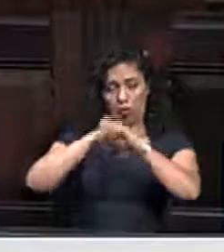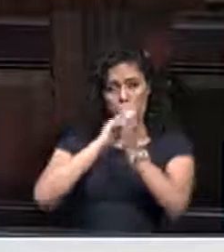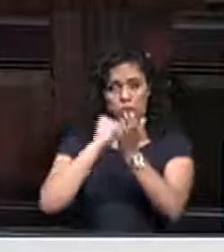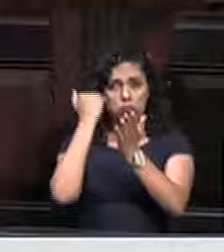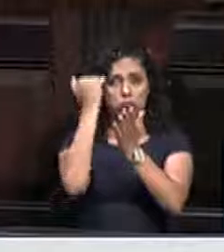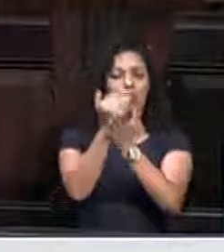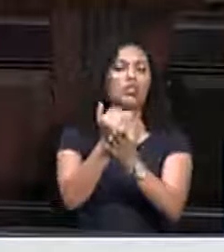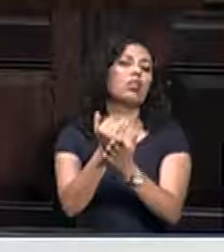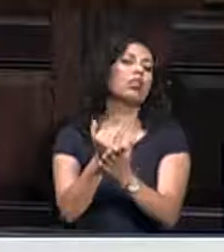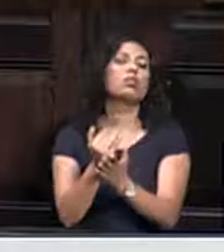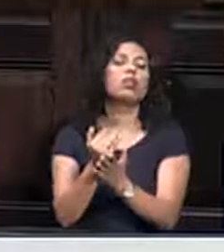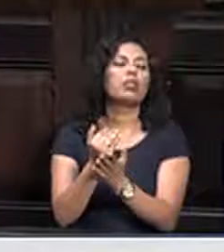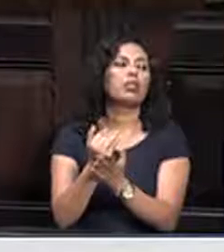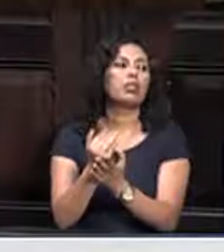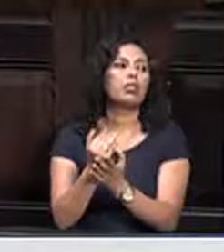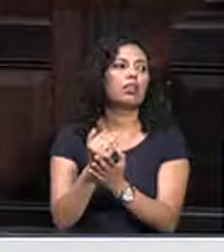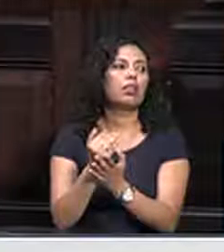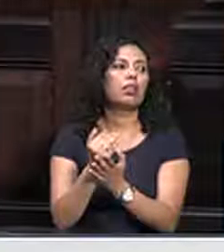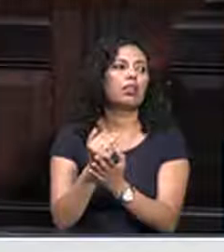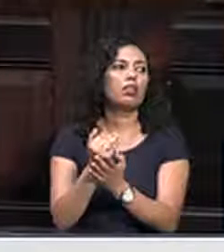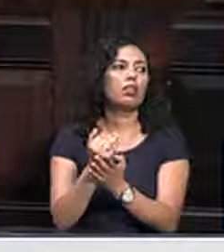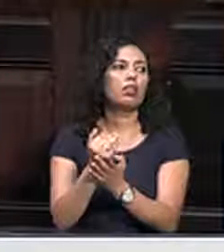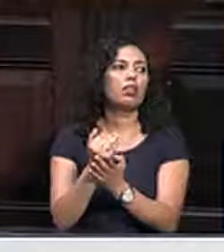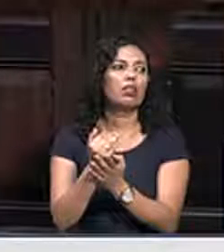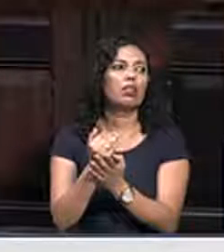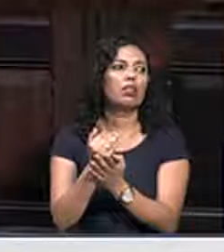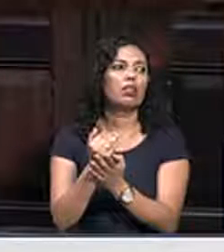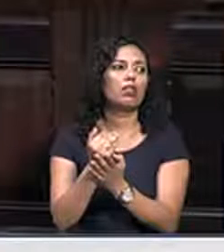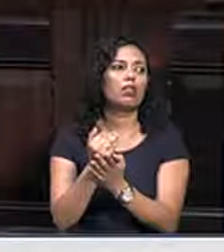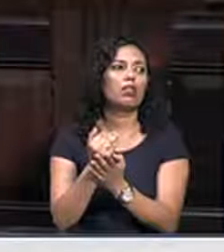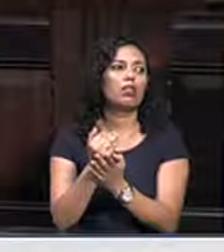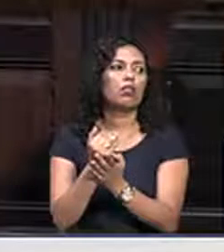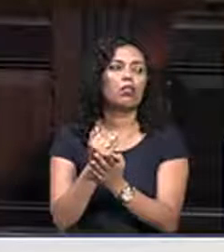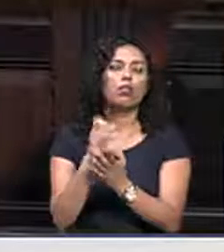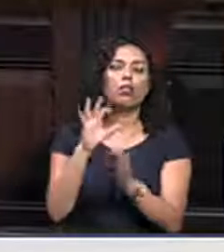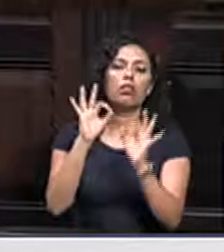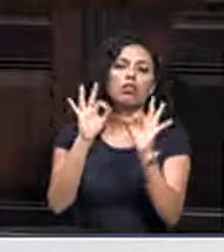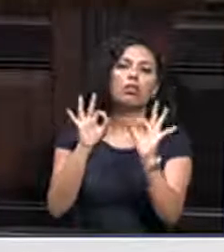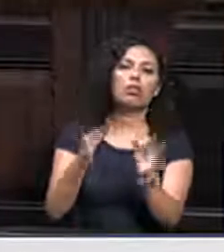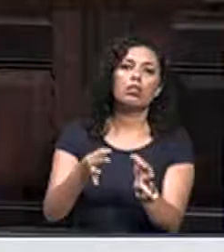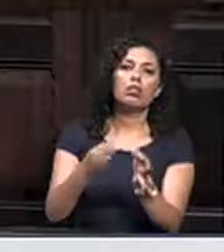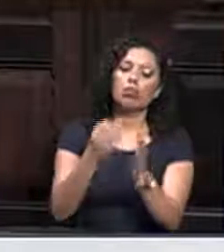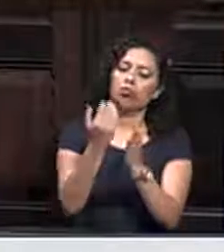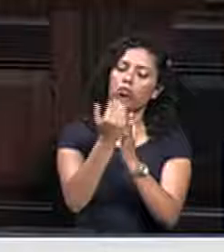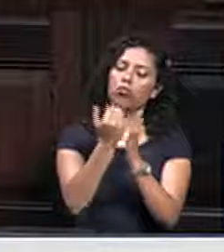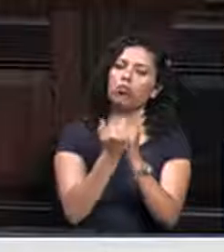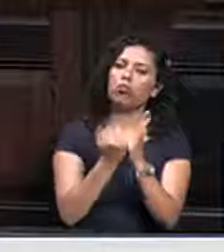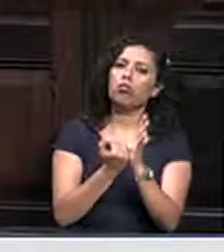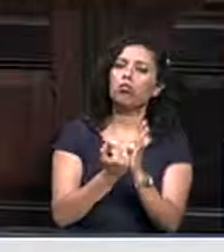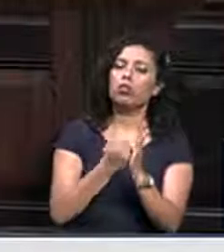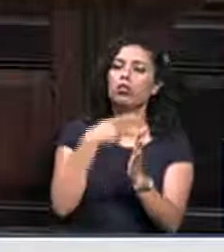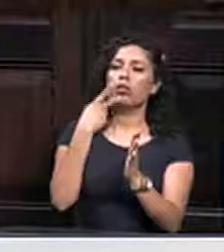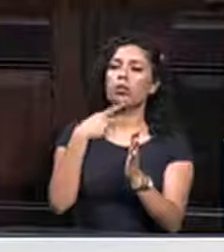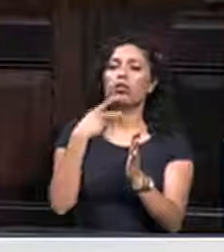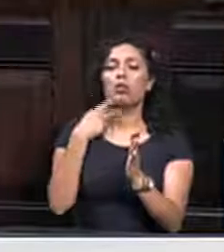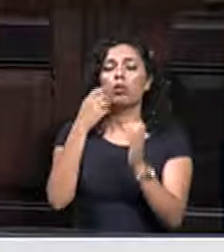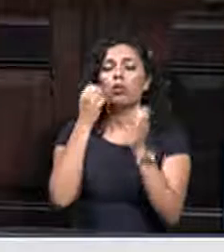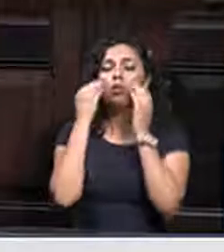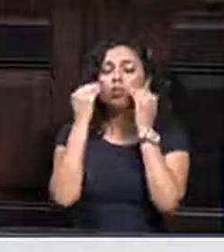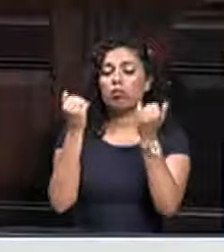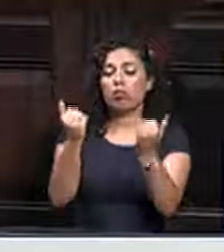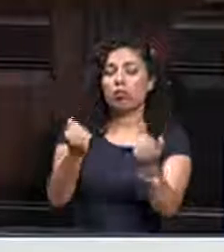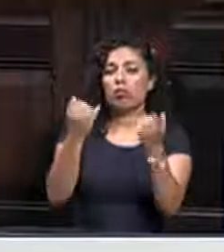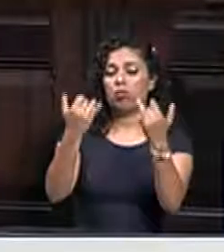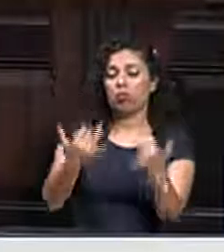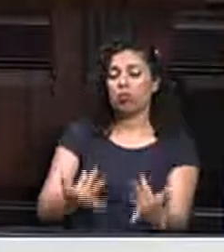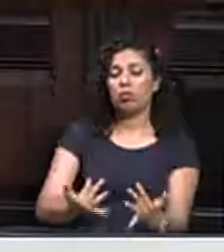antigo quanto falacioso. É farta a documentação que mostra os enormes prejuízos causados pela indústria